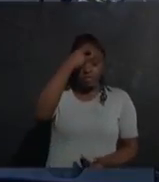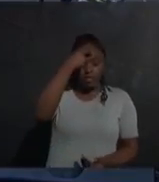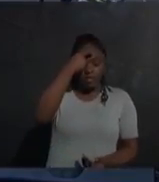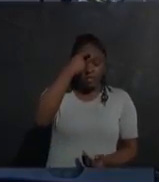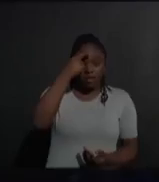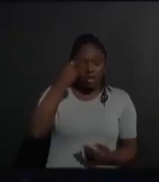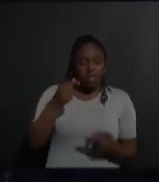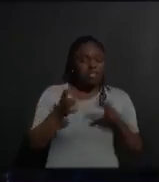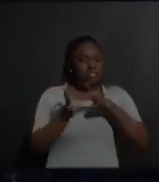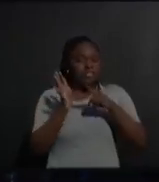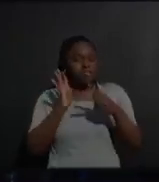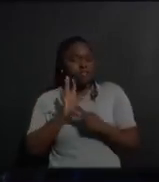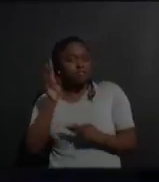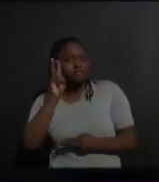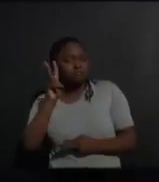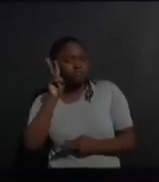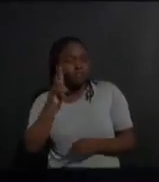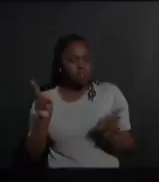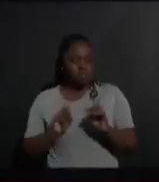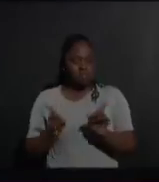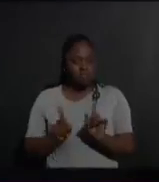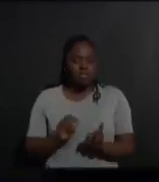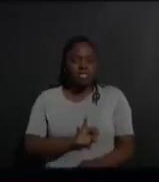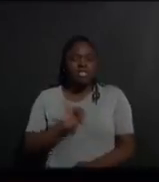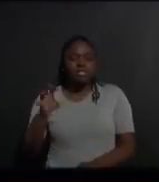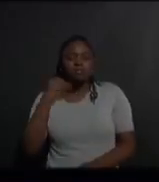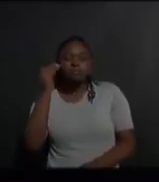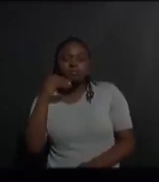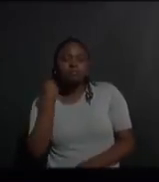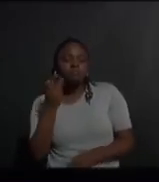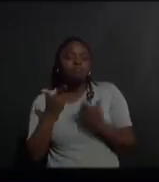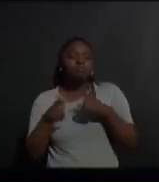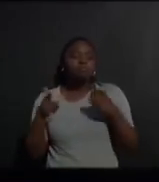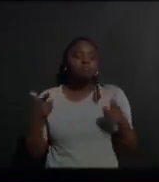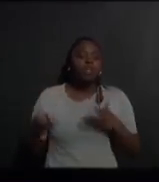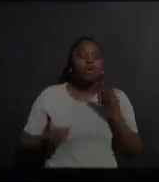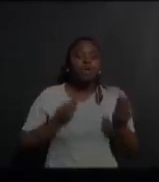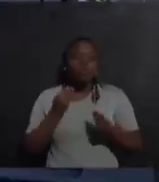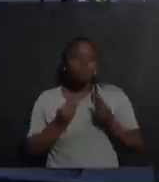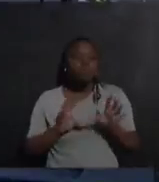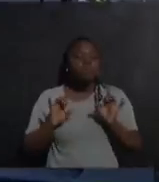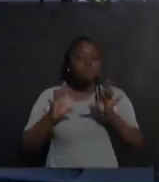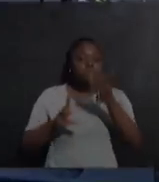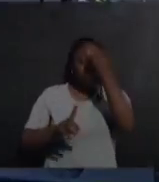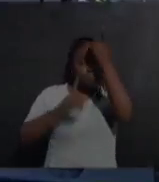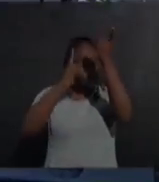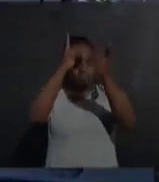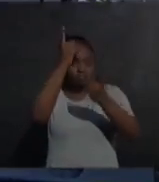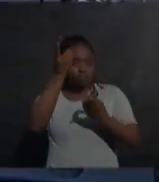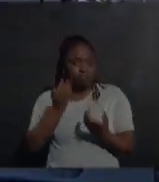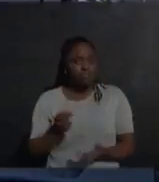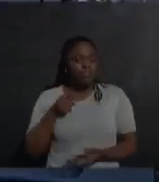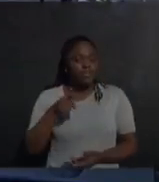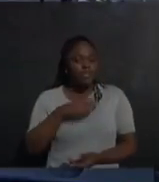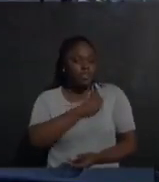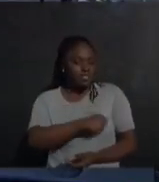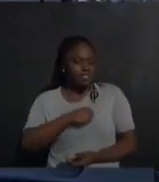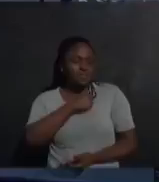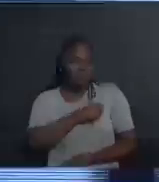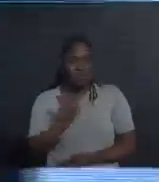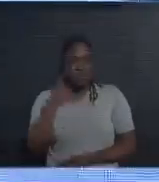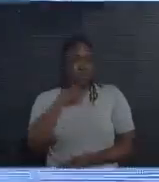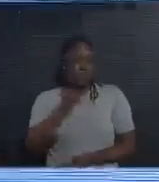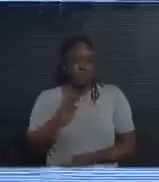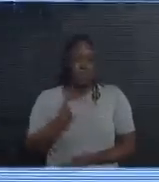uma memória. Sem uma experiência, você só tem uma ideia. Você não consegue ter saudade de algo que não